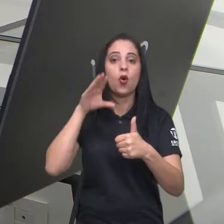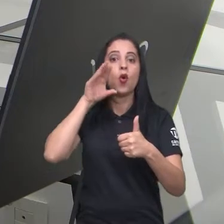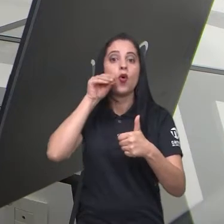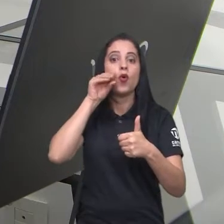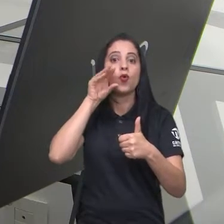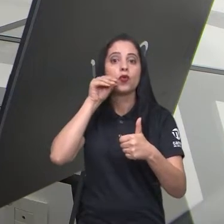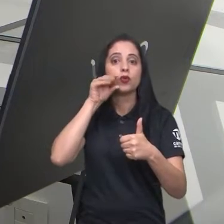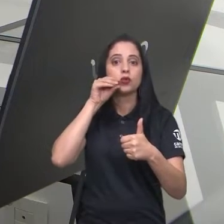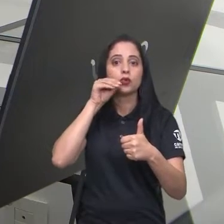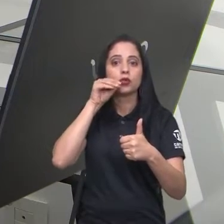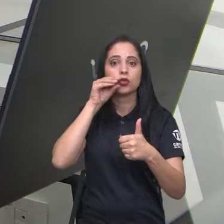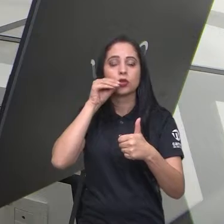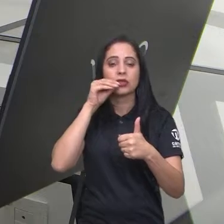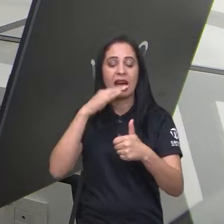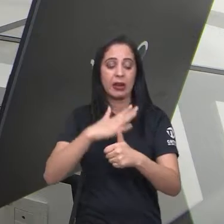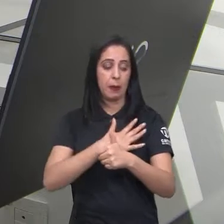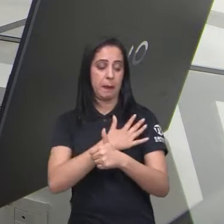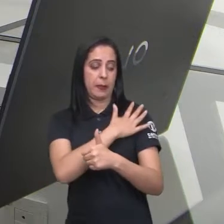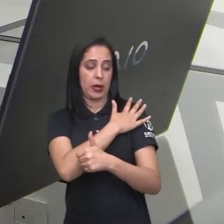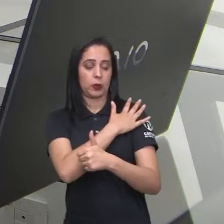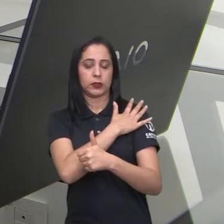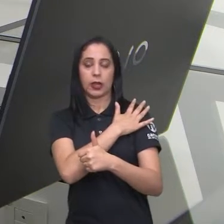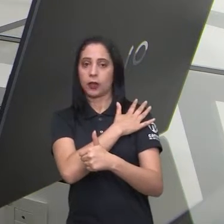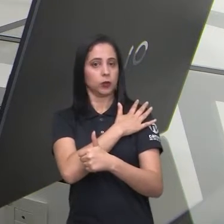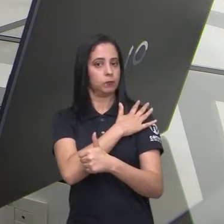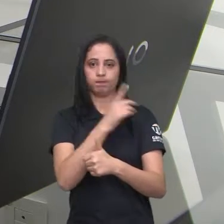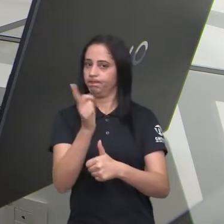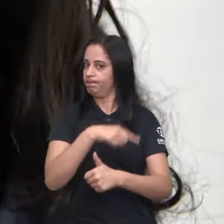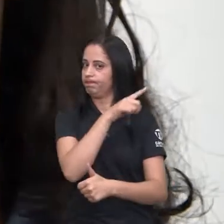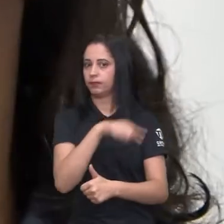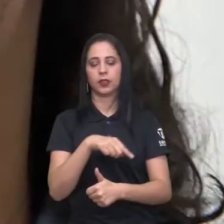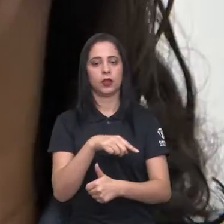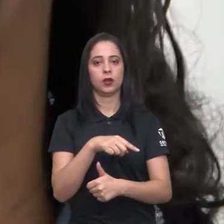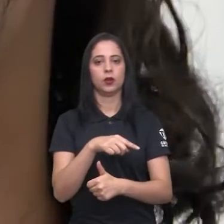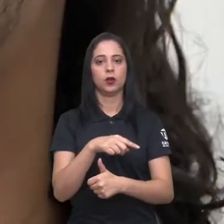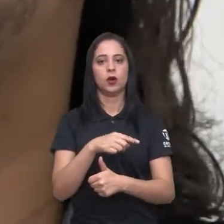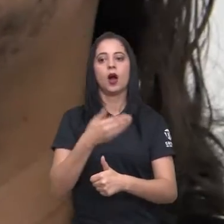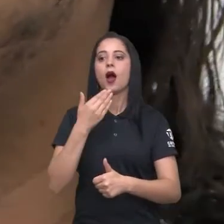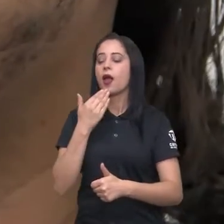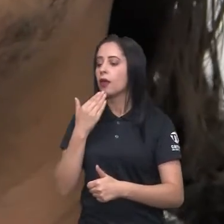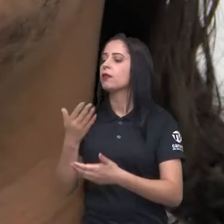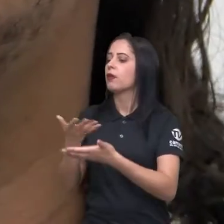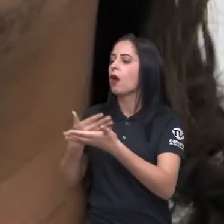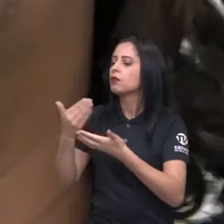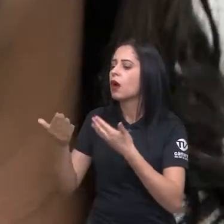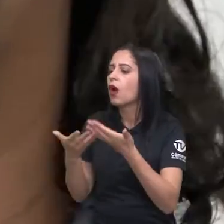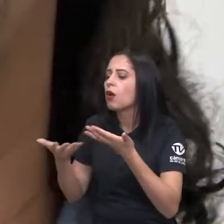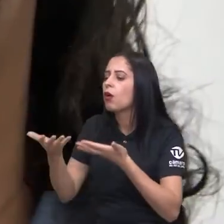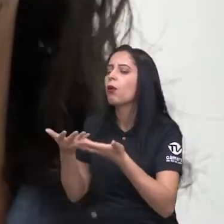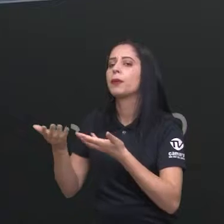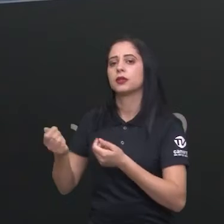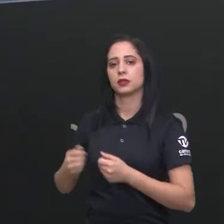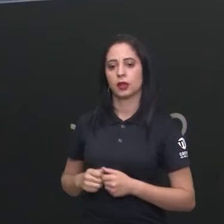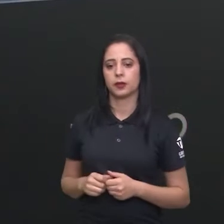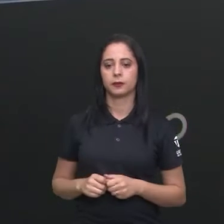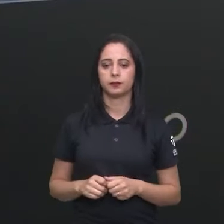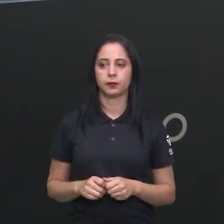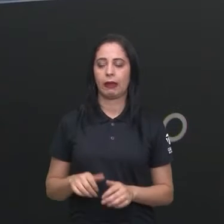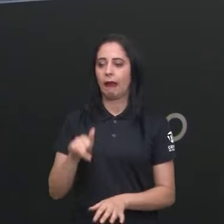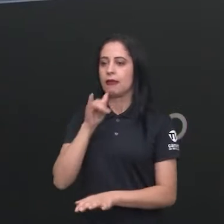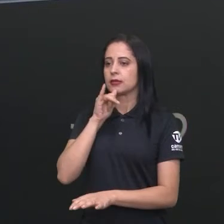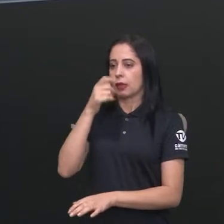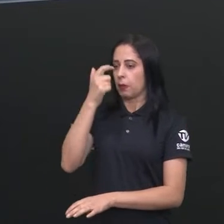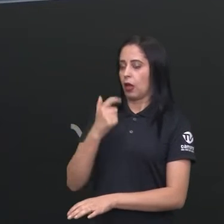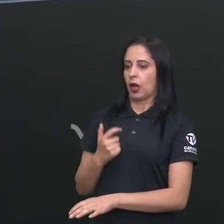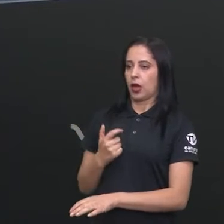o próprio funcionário não ter preconceito com o problema e, a partir daí, dialogar com a chefia. A partir do momento